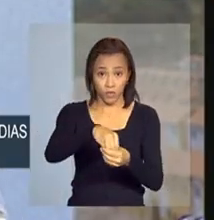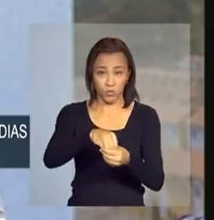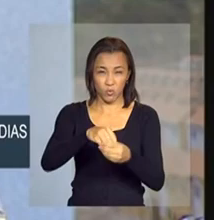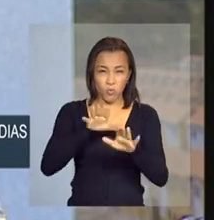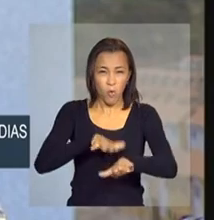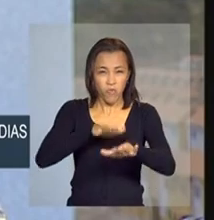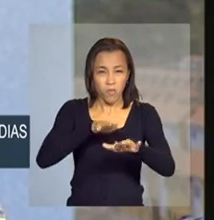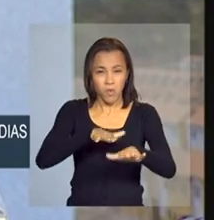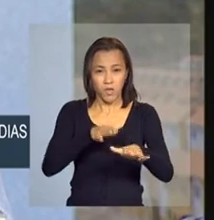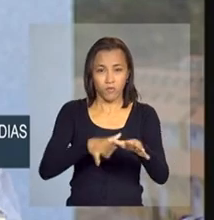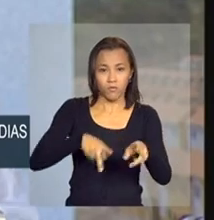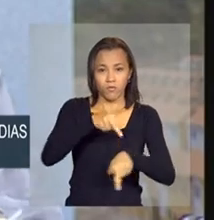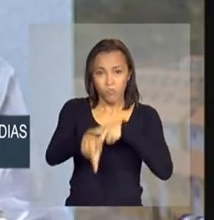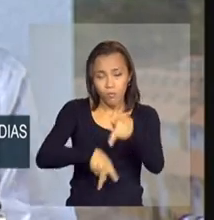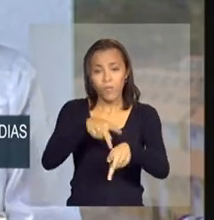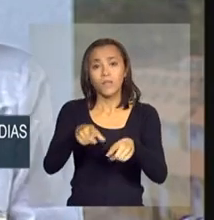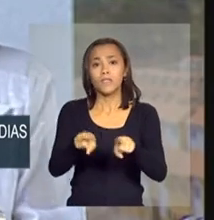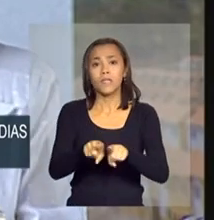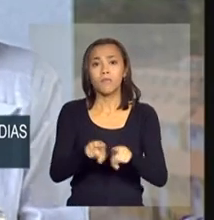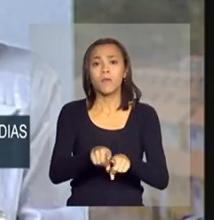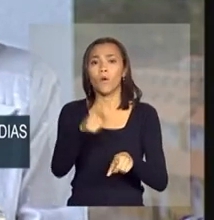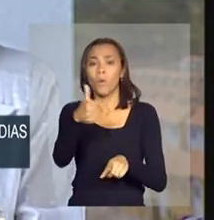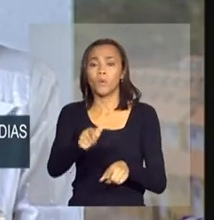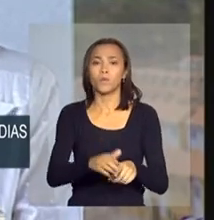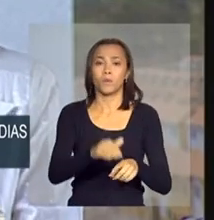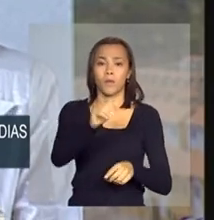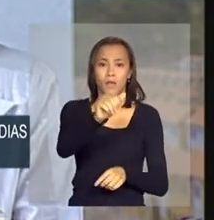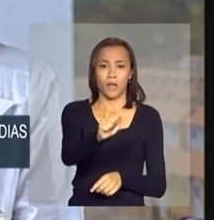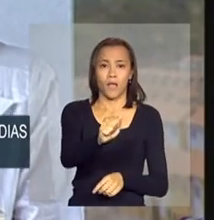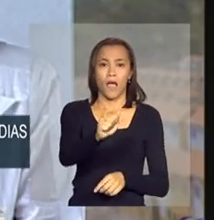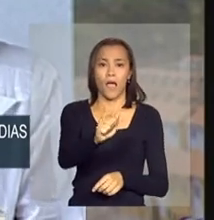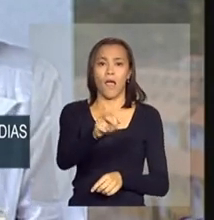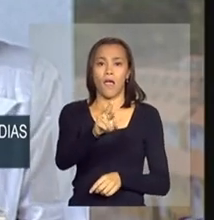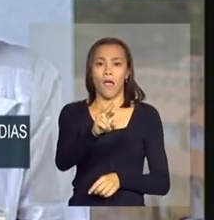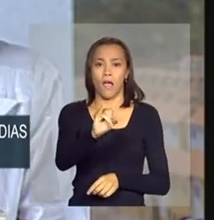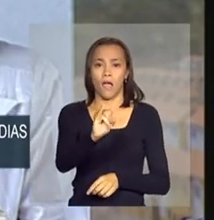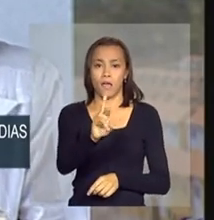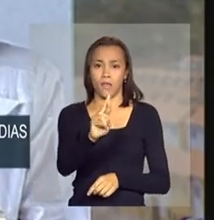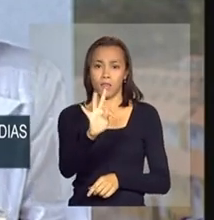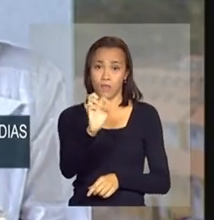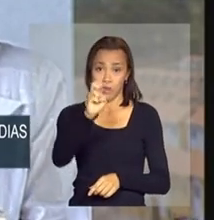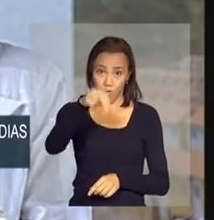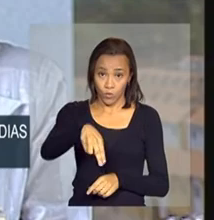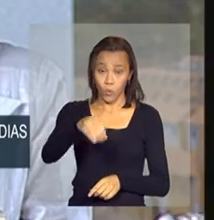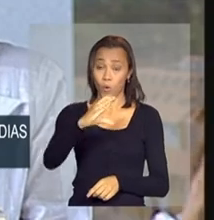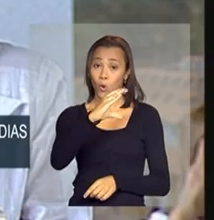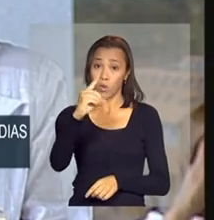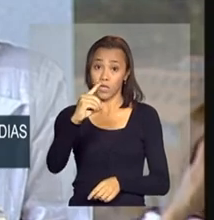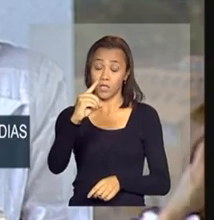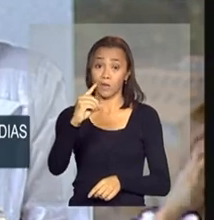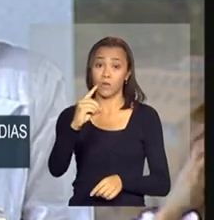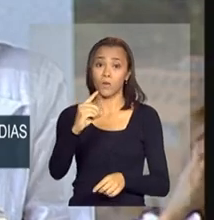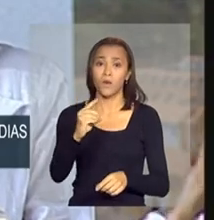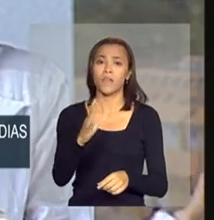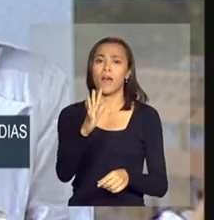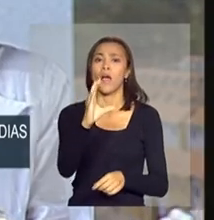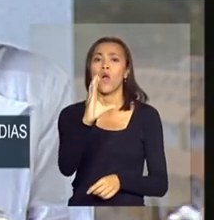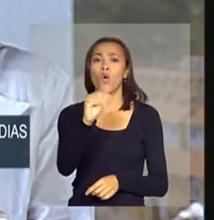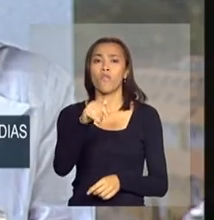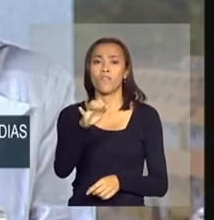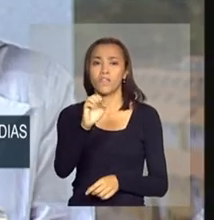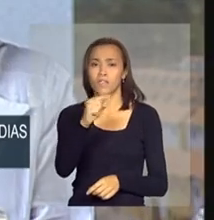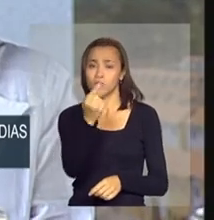populares e o Airton Favacho coordenador da Confederação Nacional